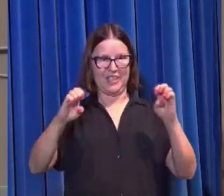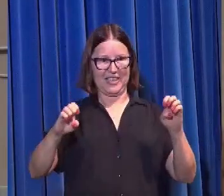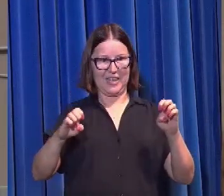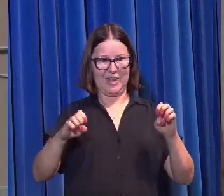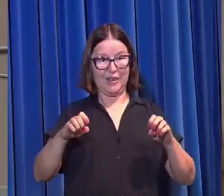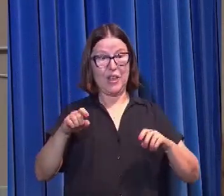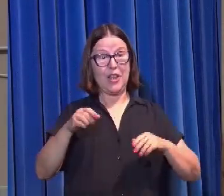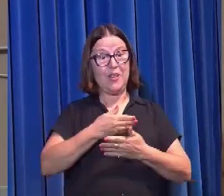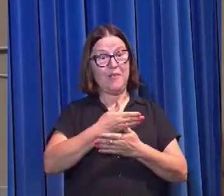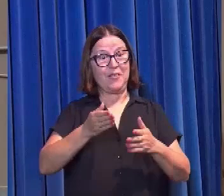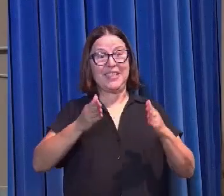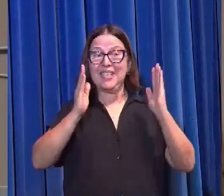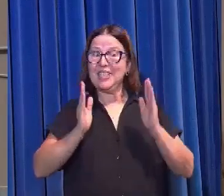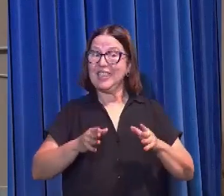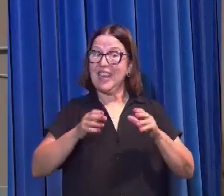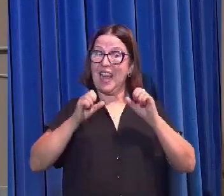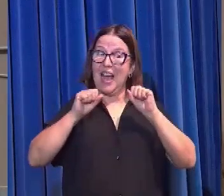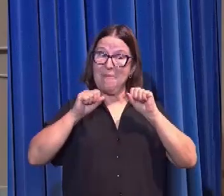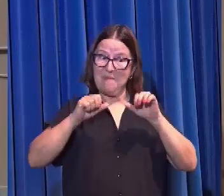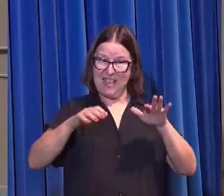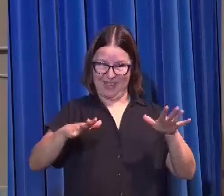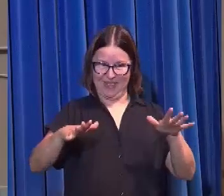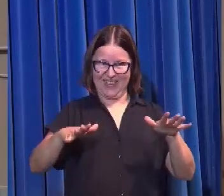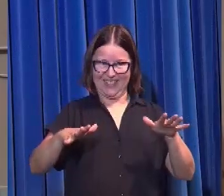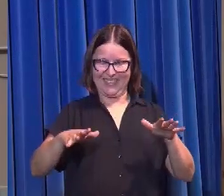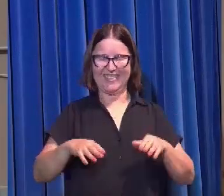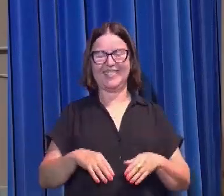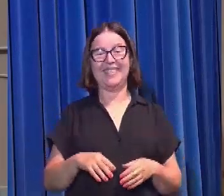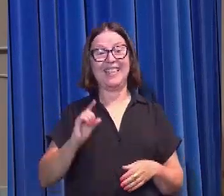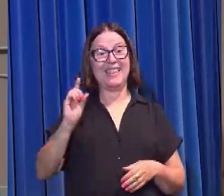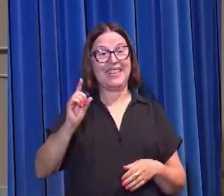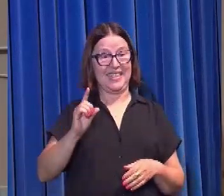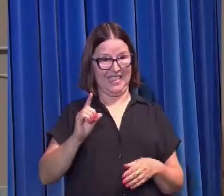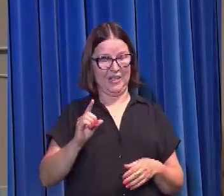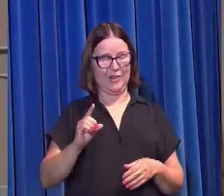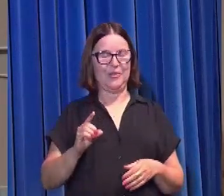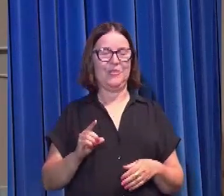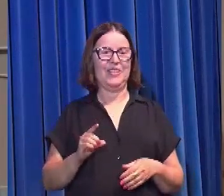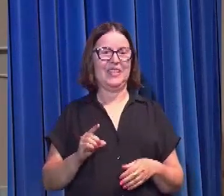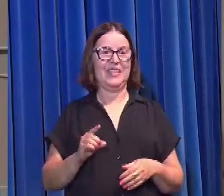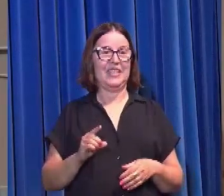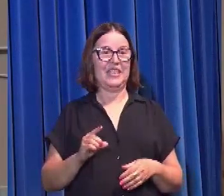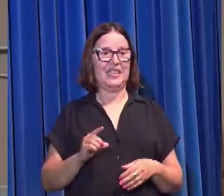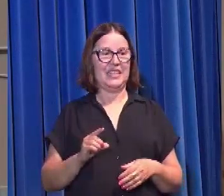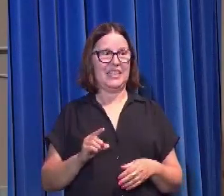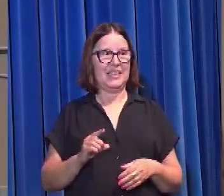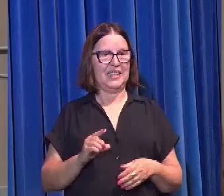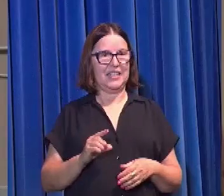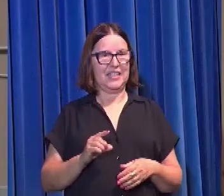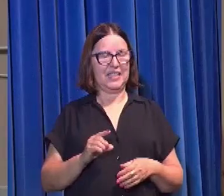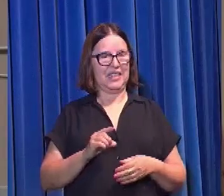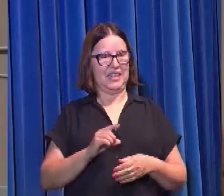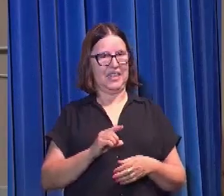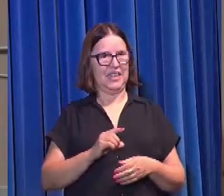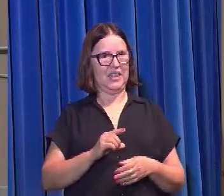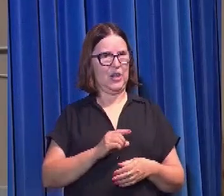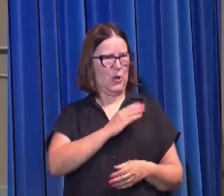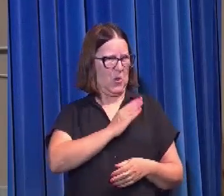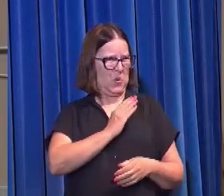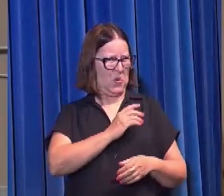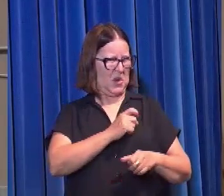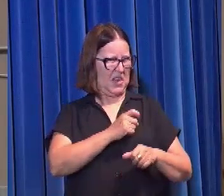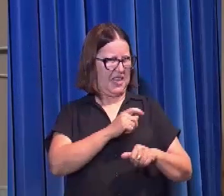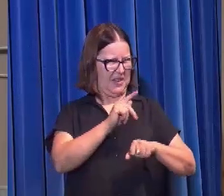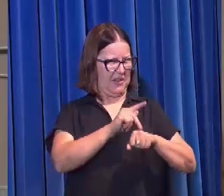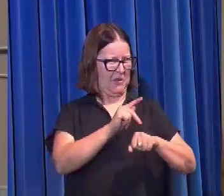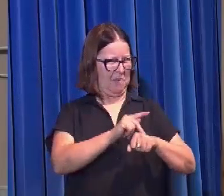Dar-vos-ei coração novo e porei dentro de vós espírito novo. Tirarei de vós o coração de carne e vos darei um coração de... Tirarei de vós o coração